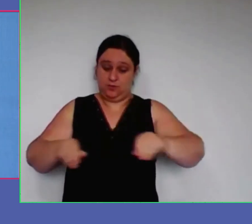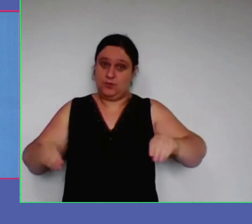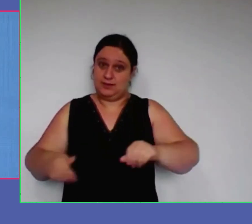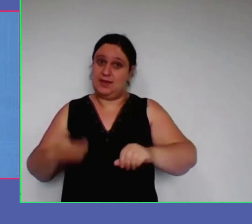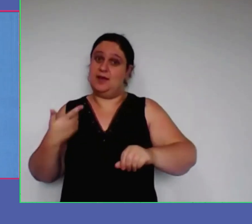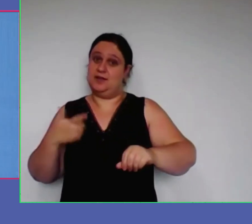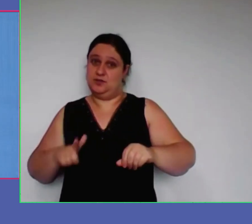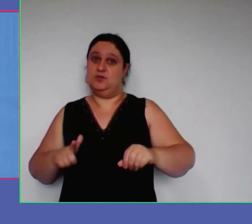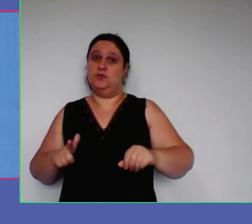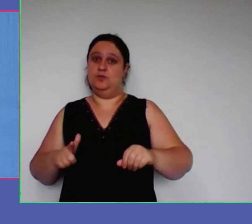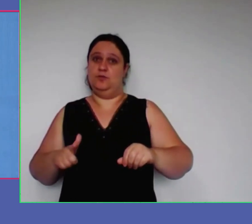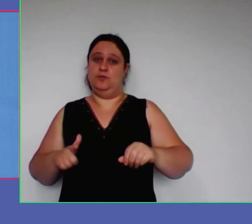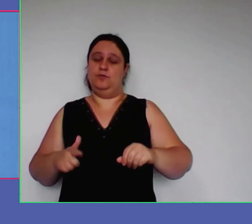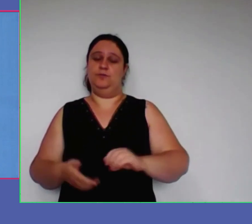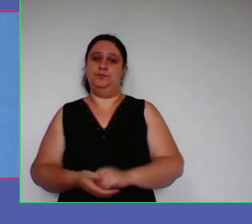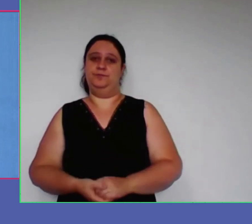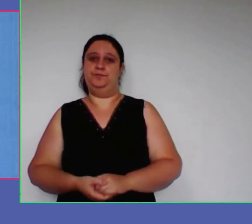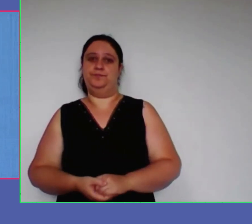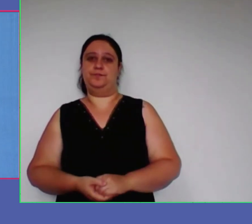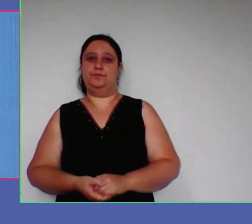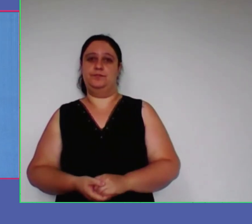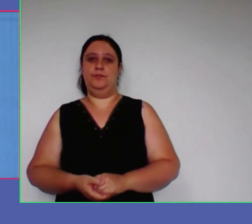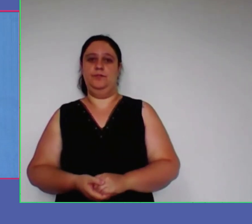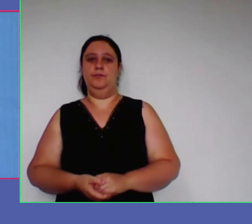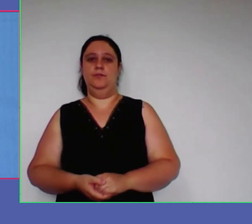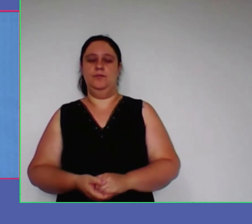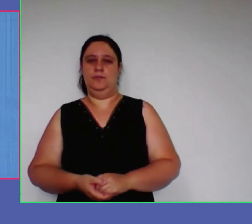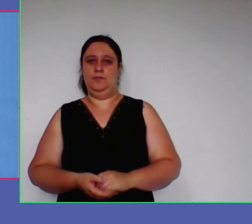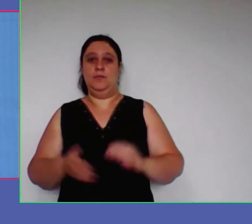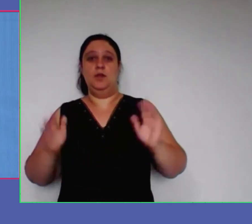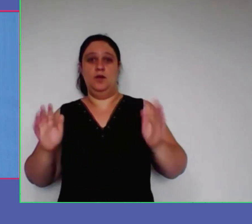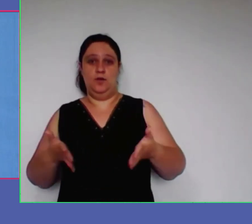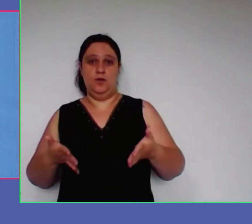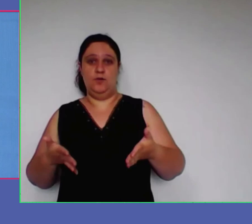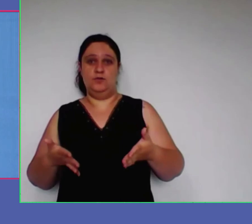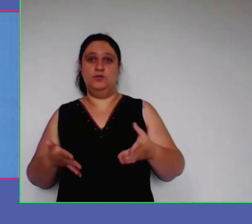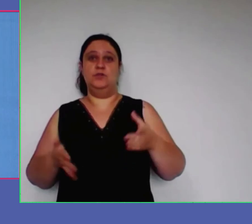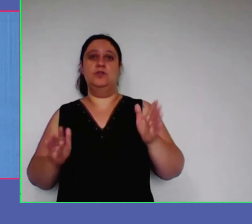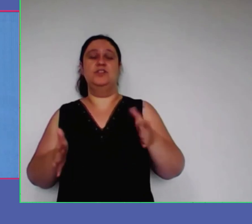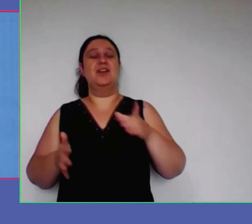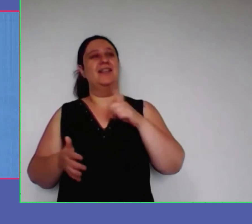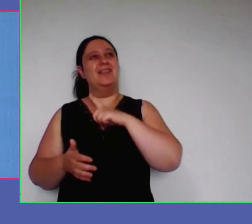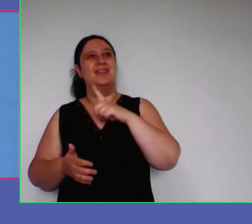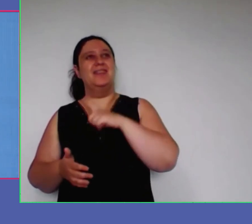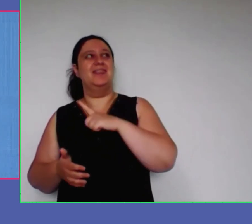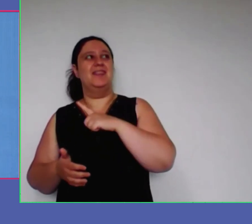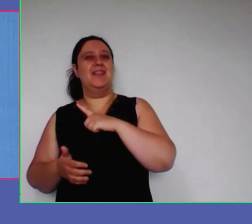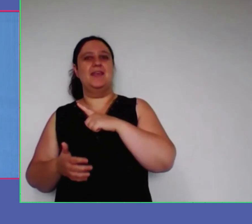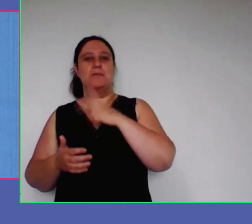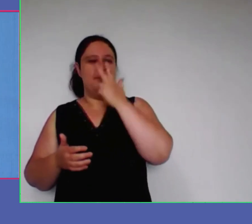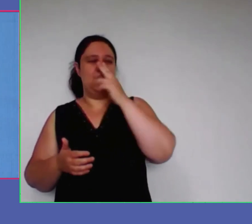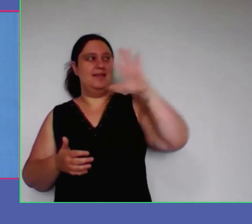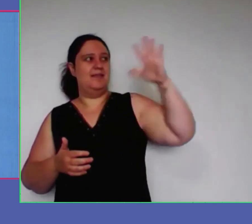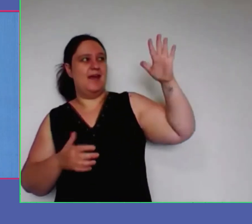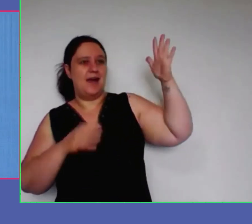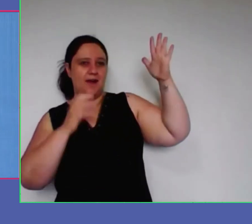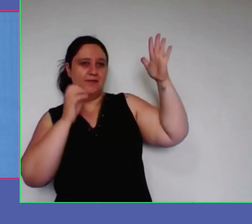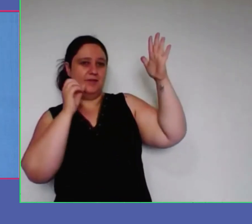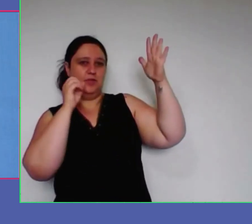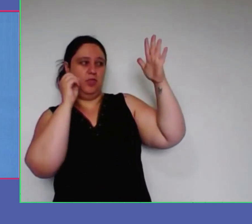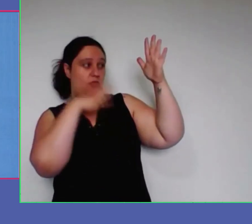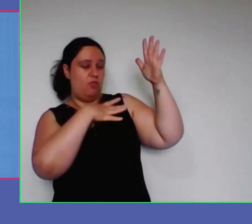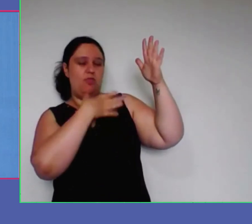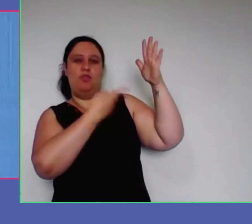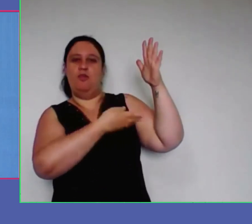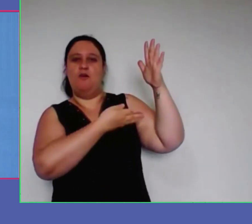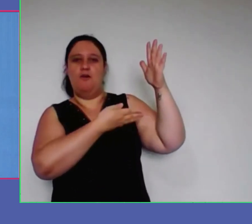lutas. Irmãos, hoje, os seus ramos já brotam, já se renovam, e as folhas já brotam.